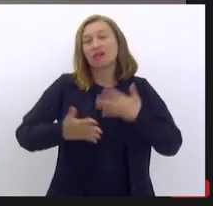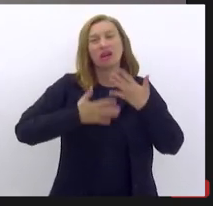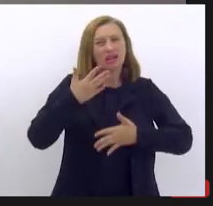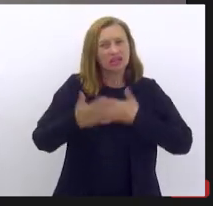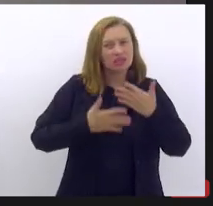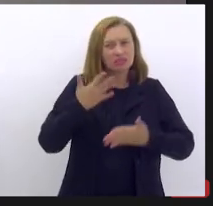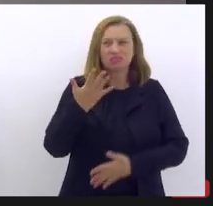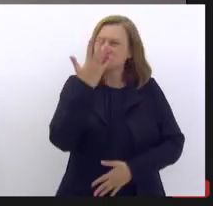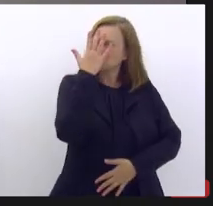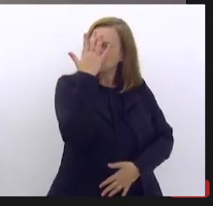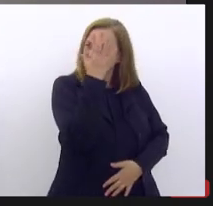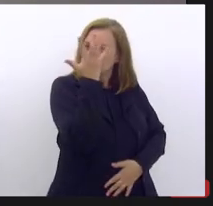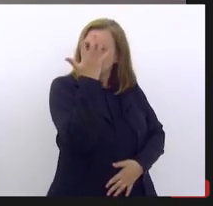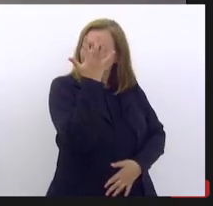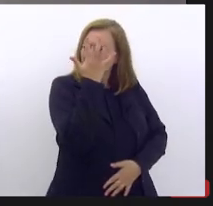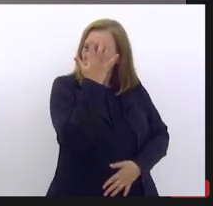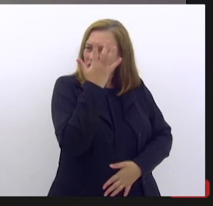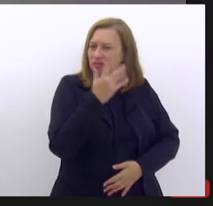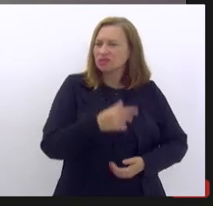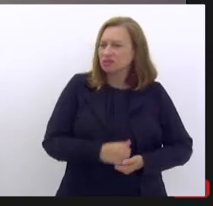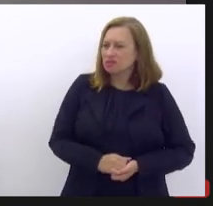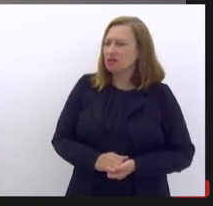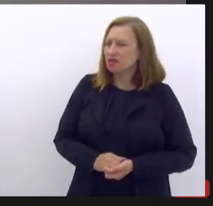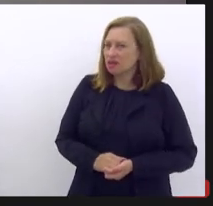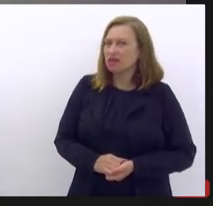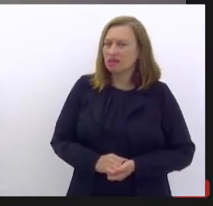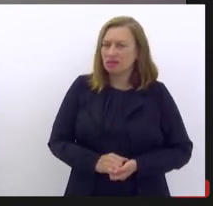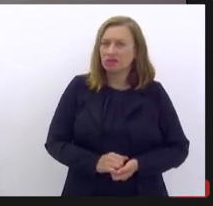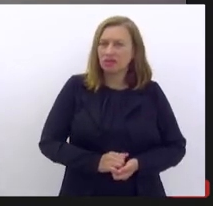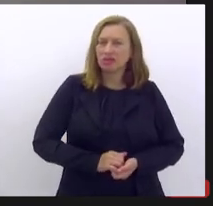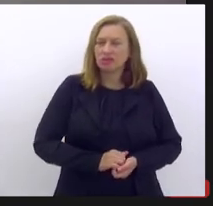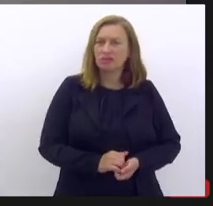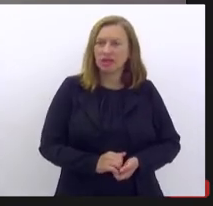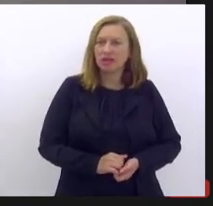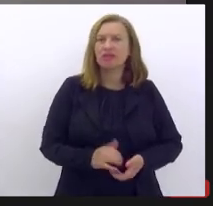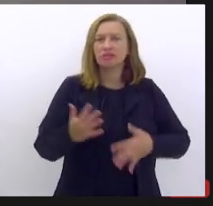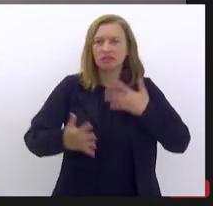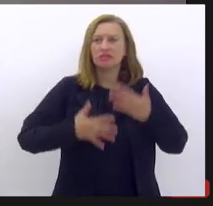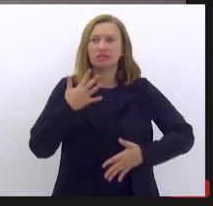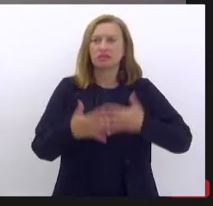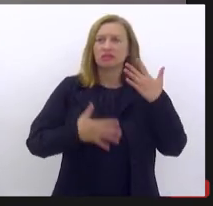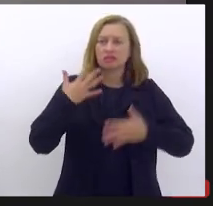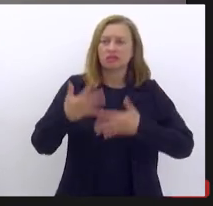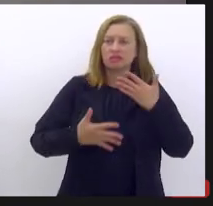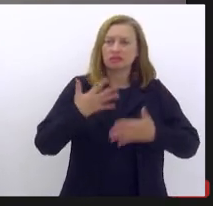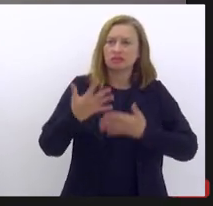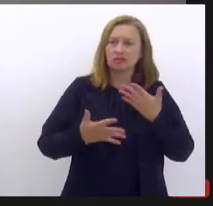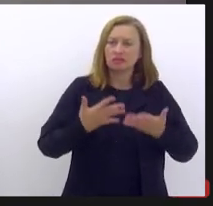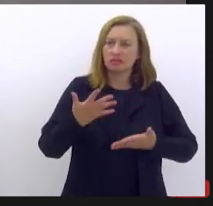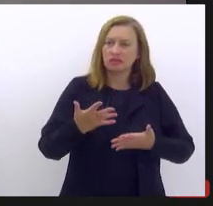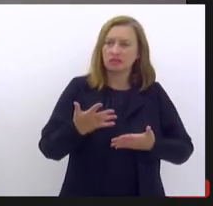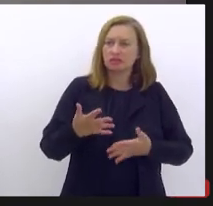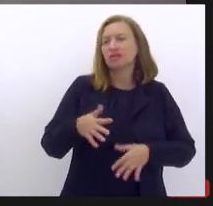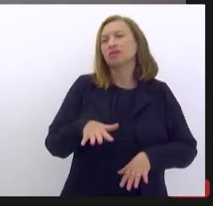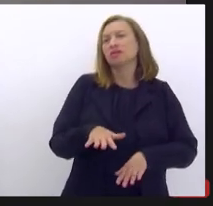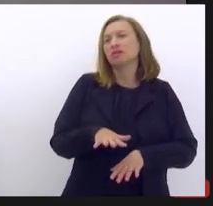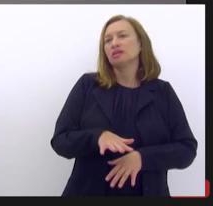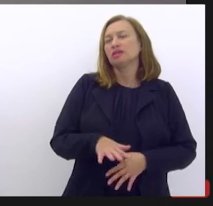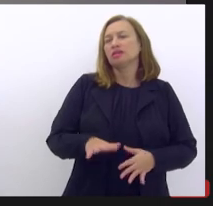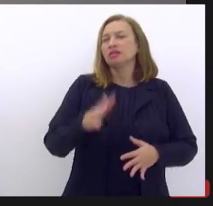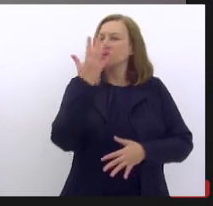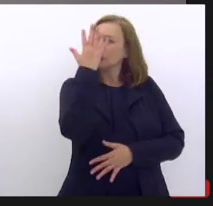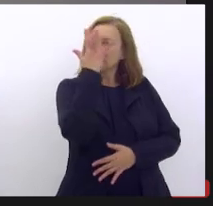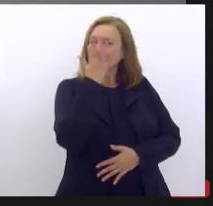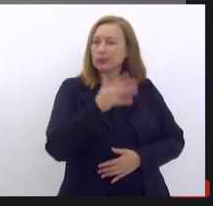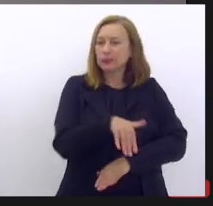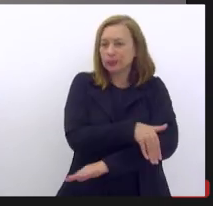no carnaval, nos grupos de carnaval, são grupos de bate-bola que animam o carnaval de rua, principalmente nas periferias, e dizer